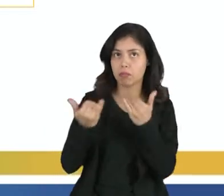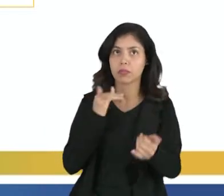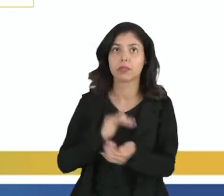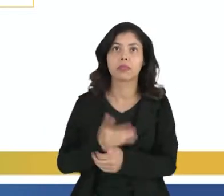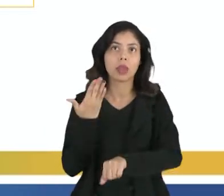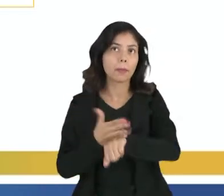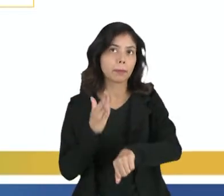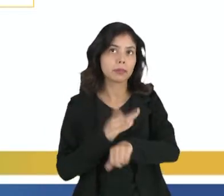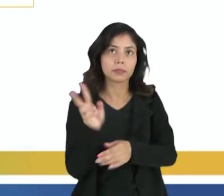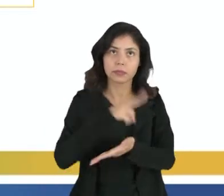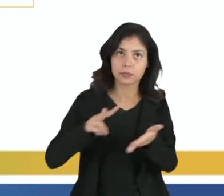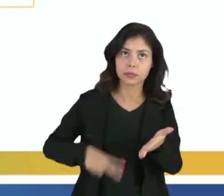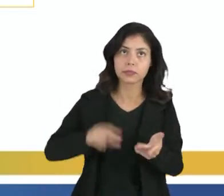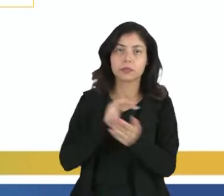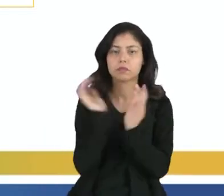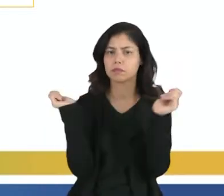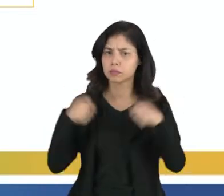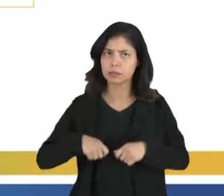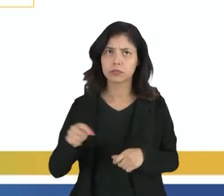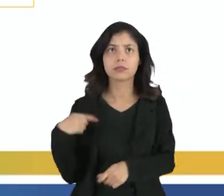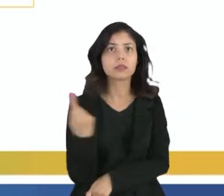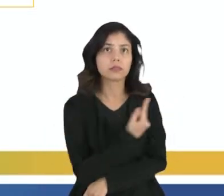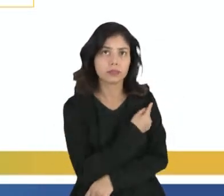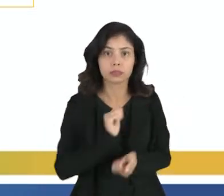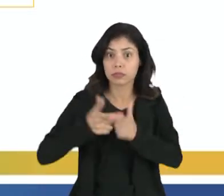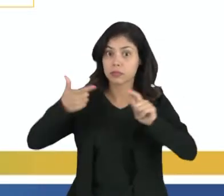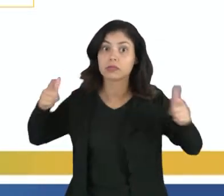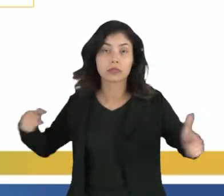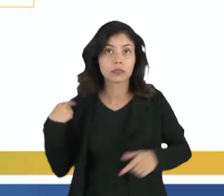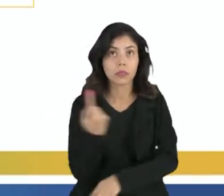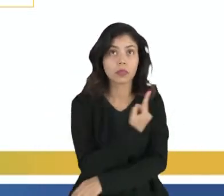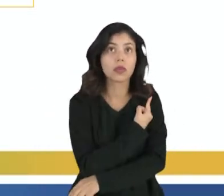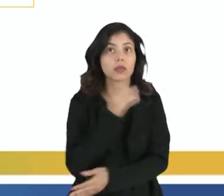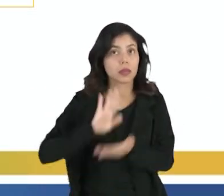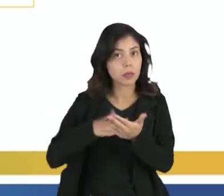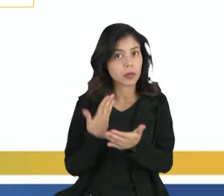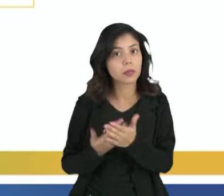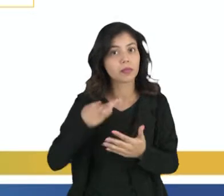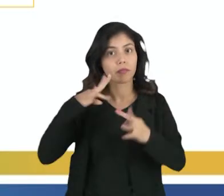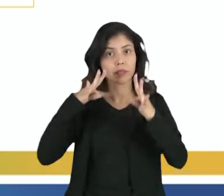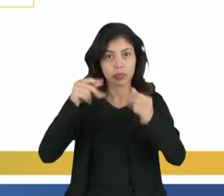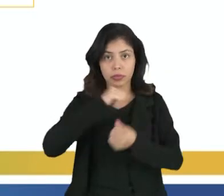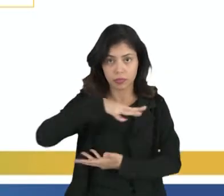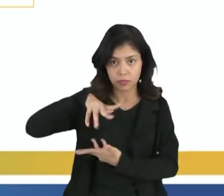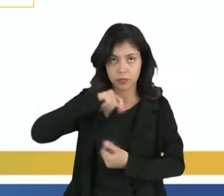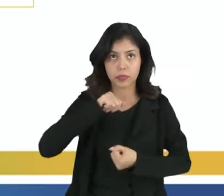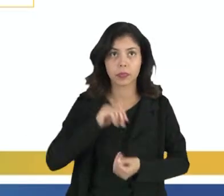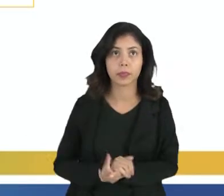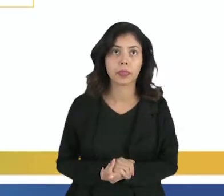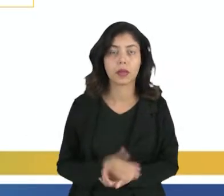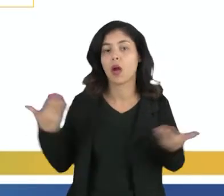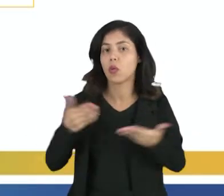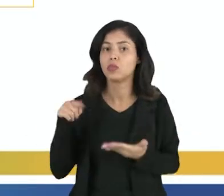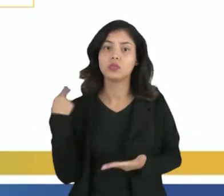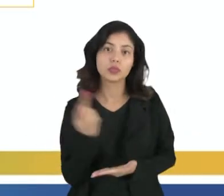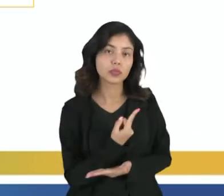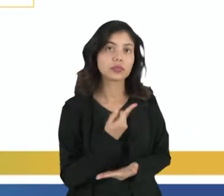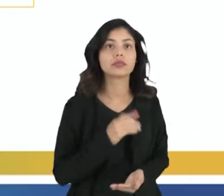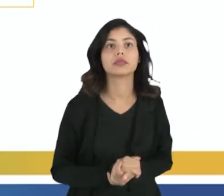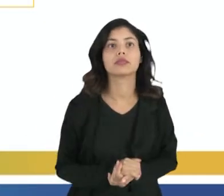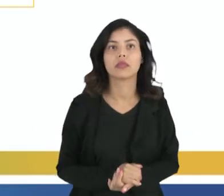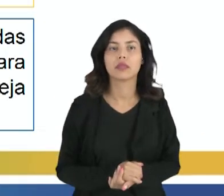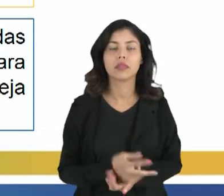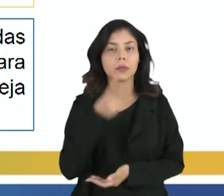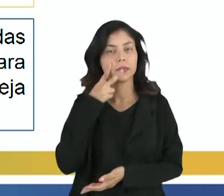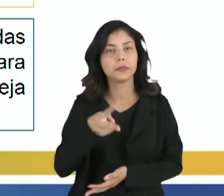se informar. A prática da leitura nos possibilita ampliar a nossa interpretação de mundo. E na aula de hoje o que